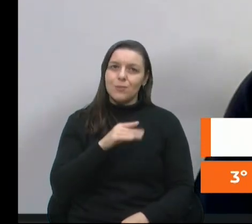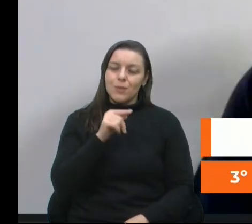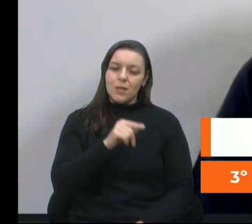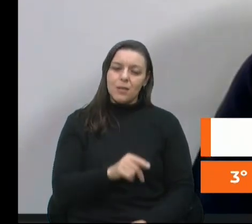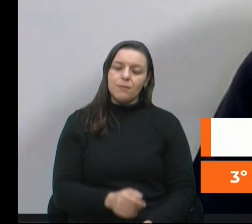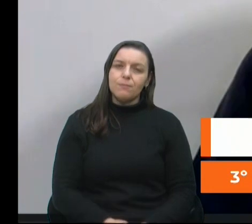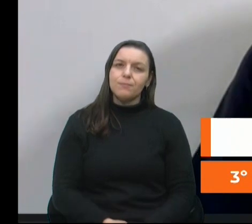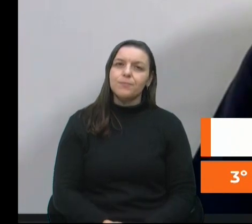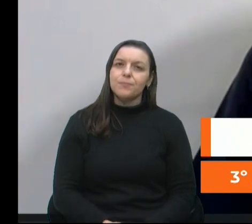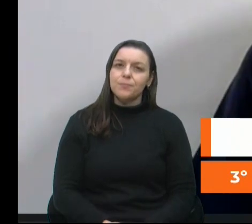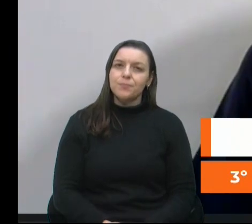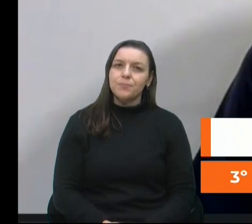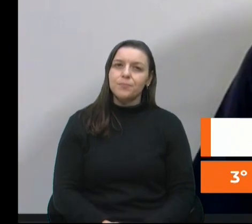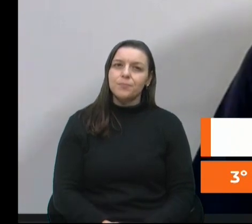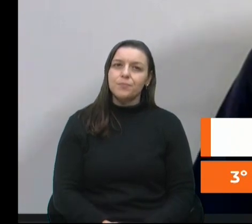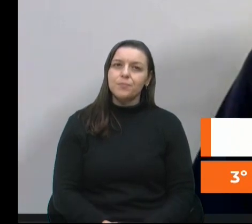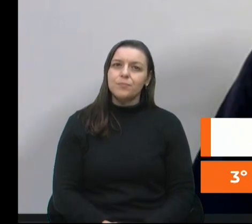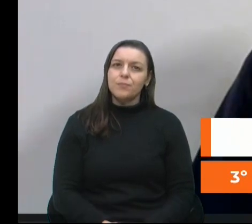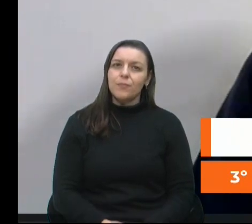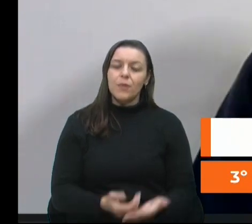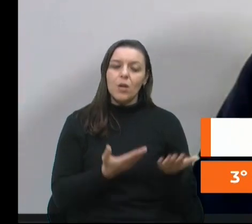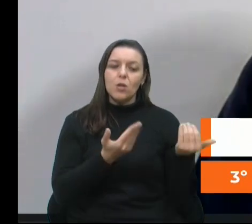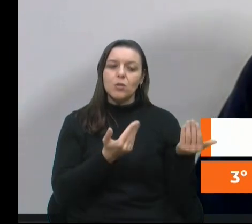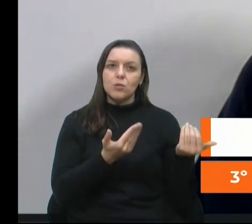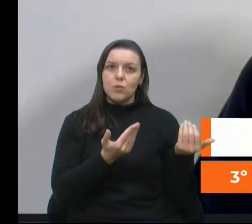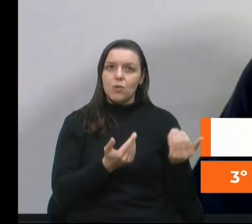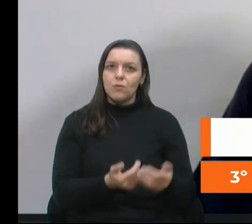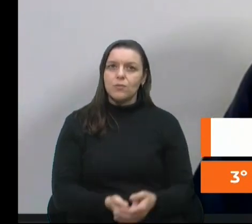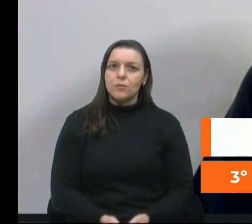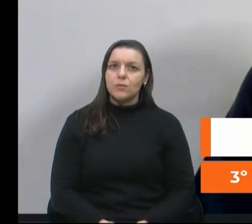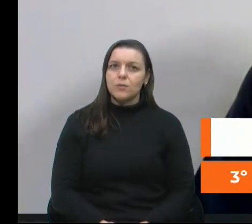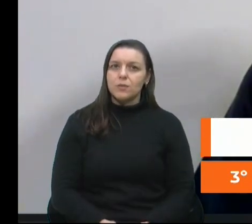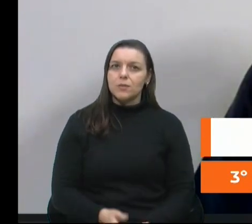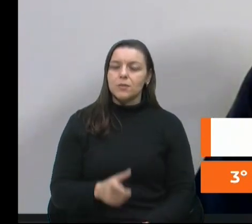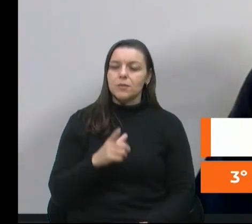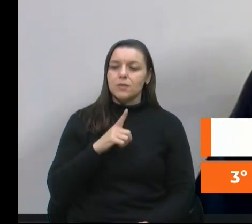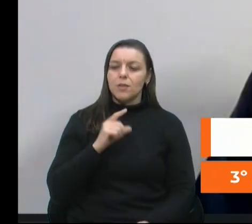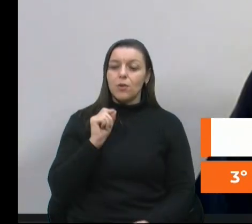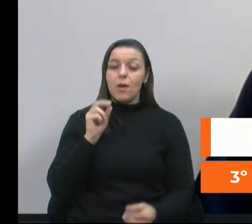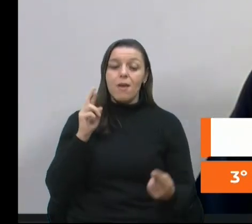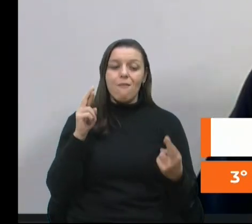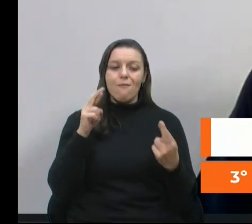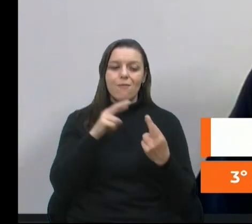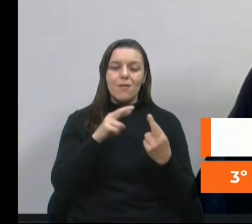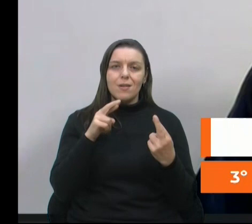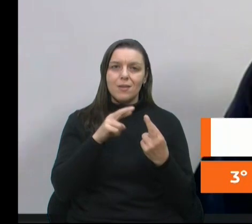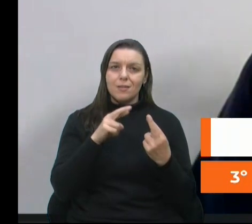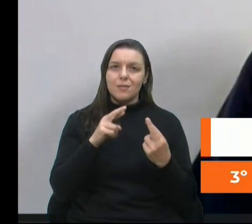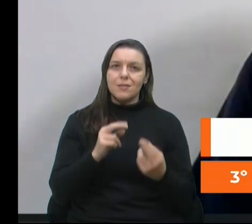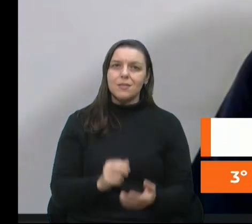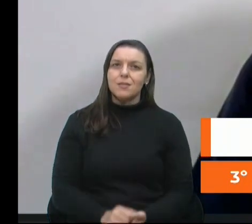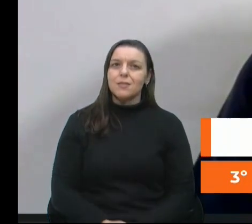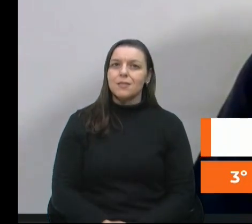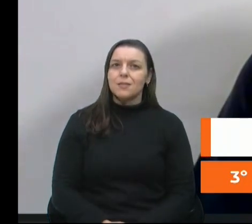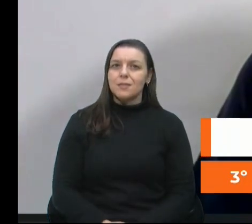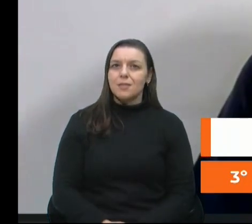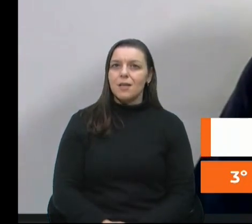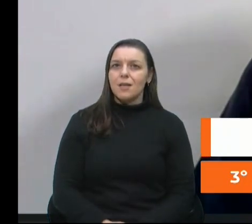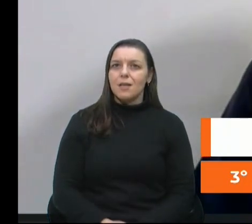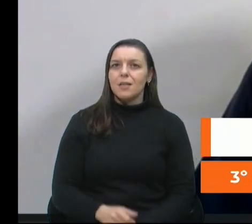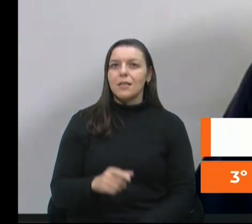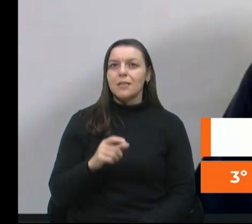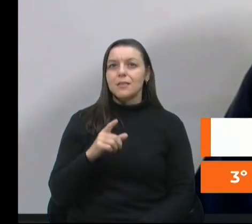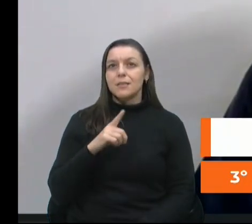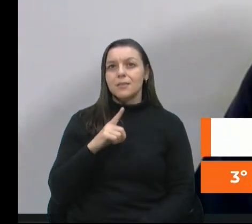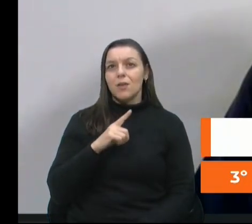ele. O adolescente está buscando referências. Se ele se